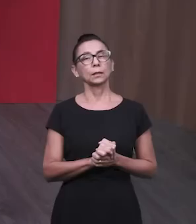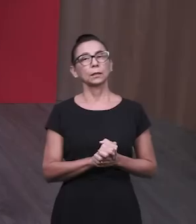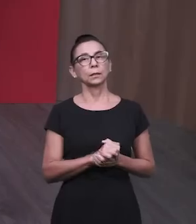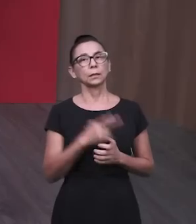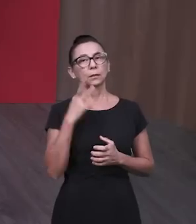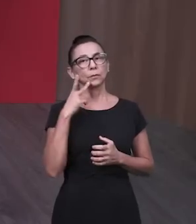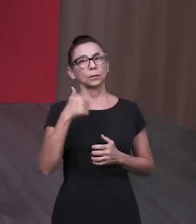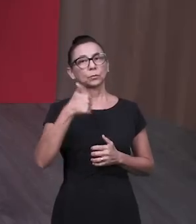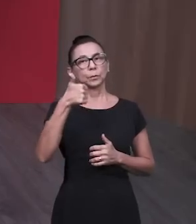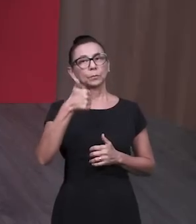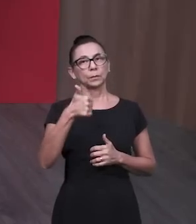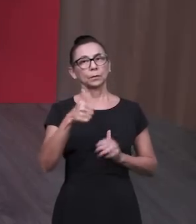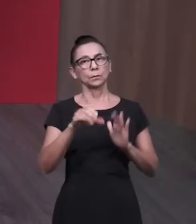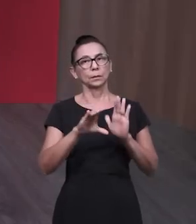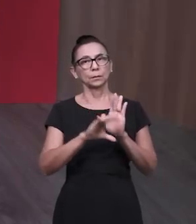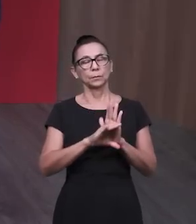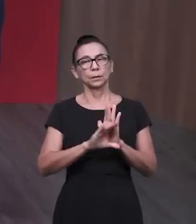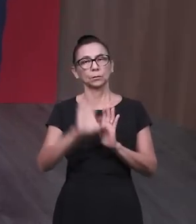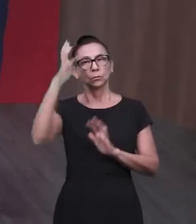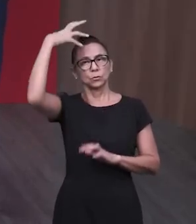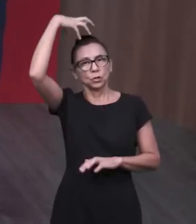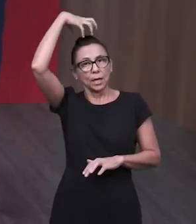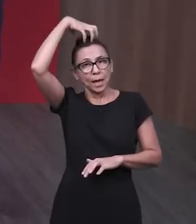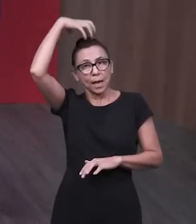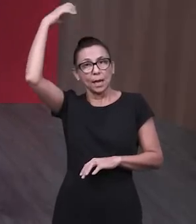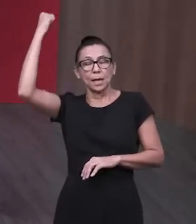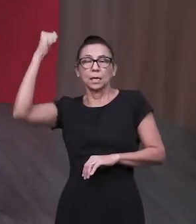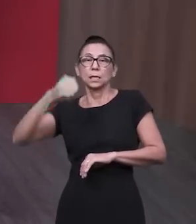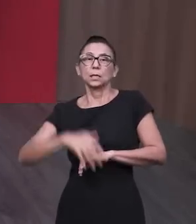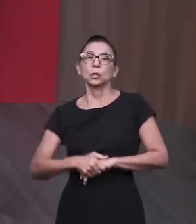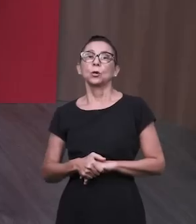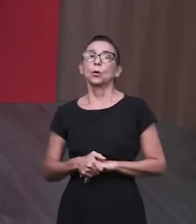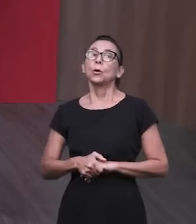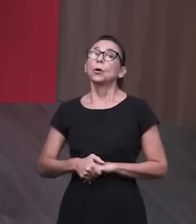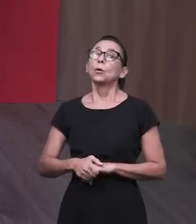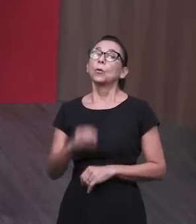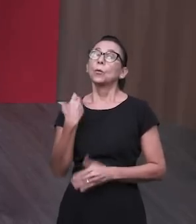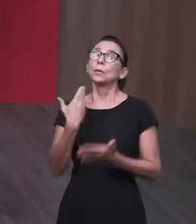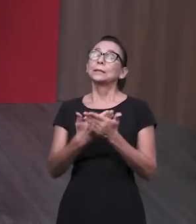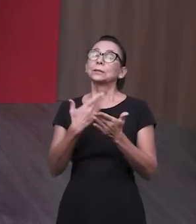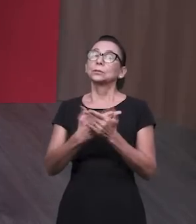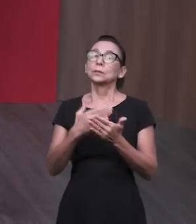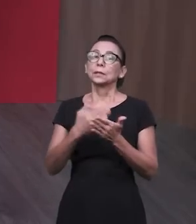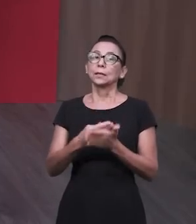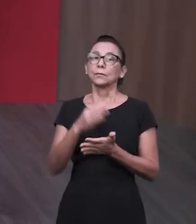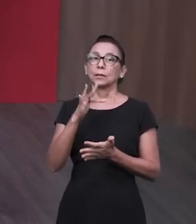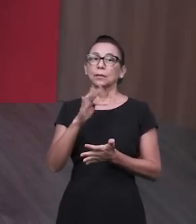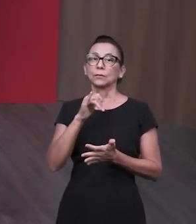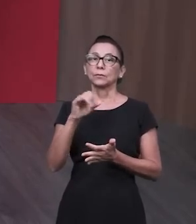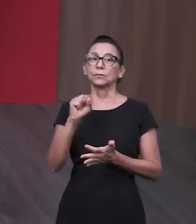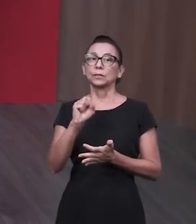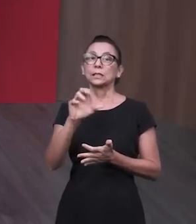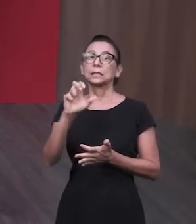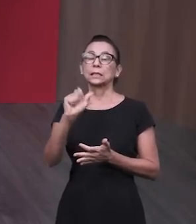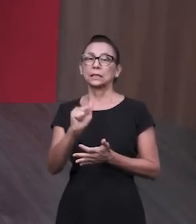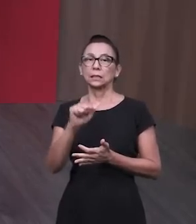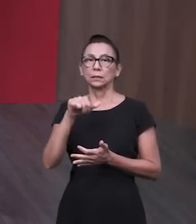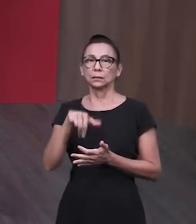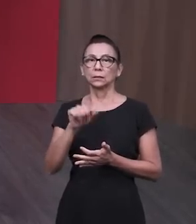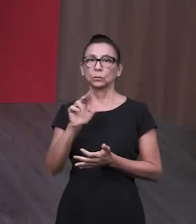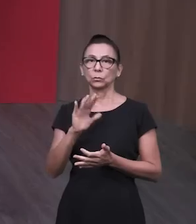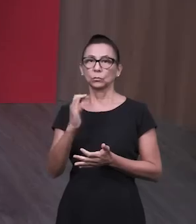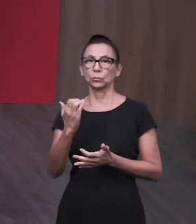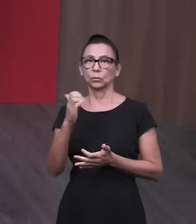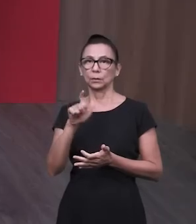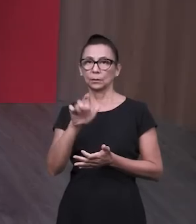que quando ele, com todo o conhecimento de física nuclear, que a ordem dos elementos que foram criados, que Moisés